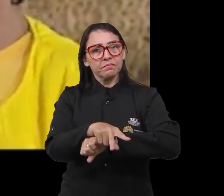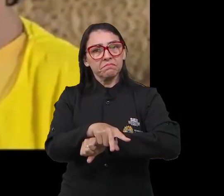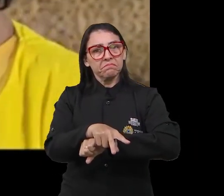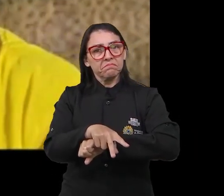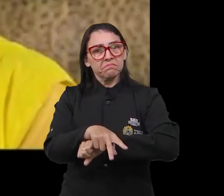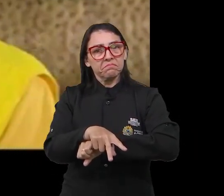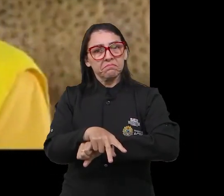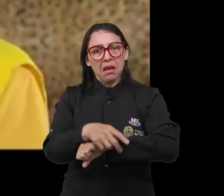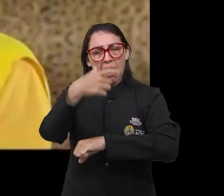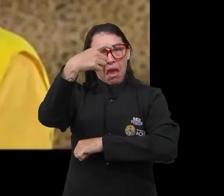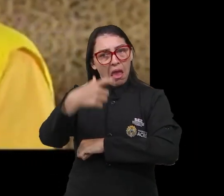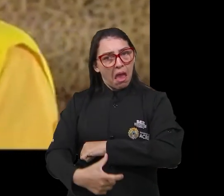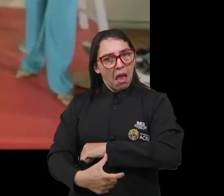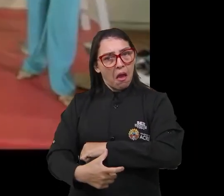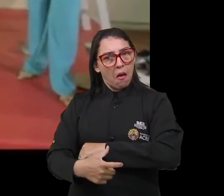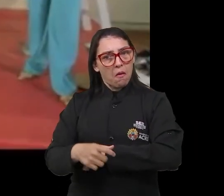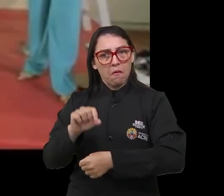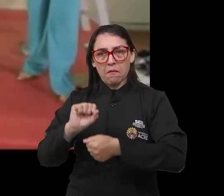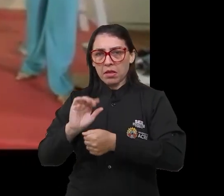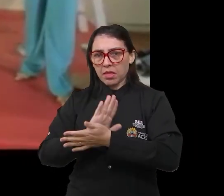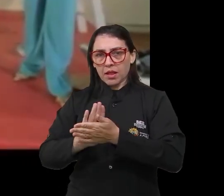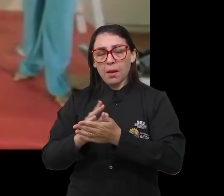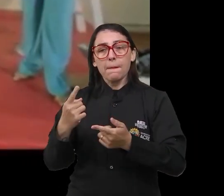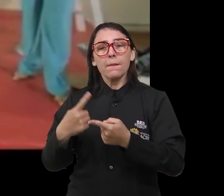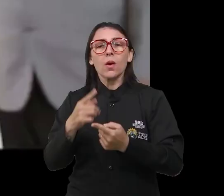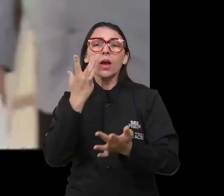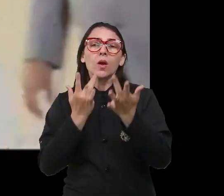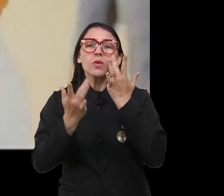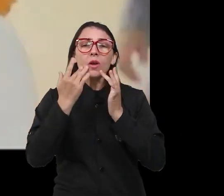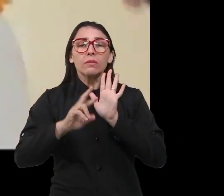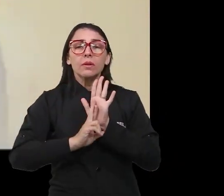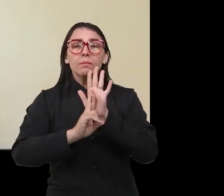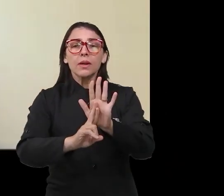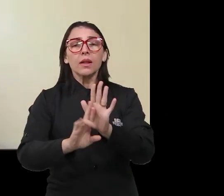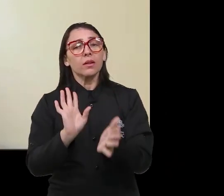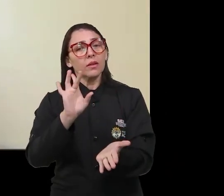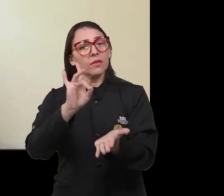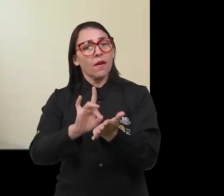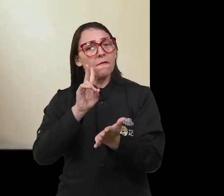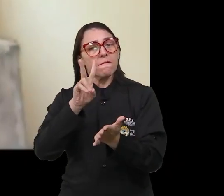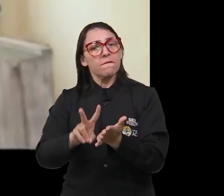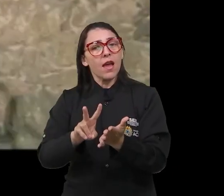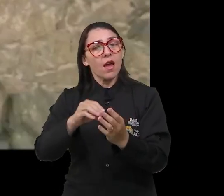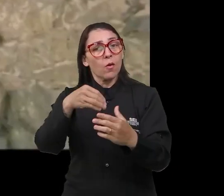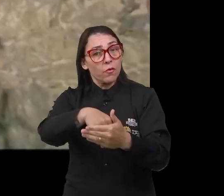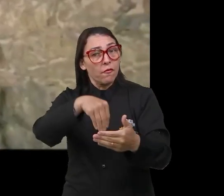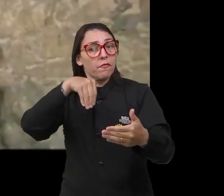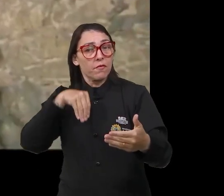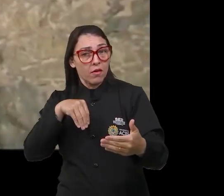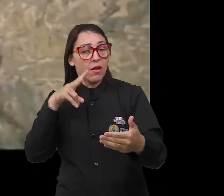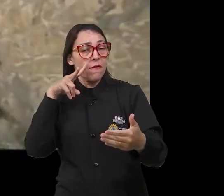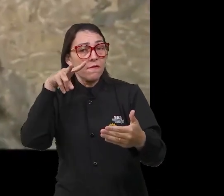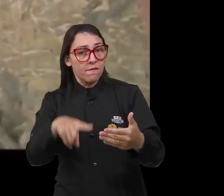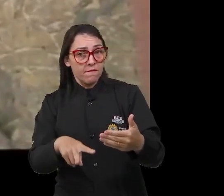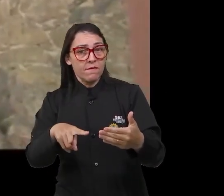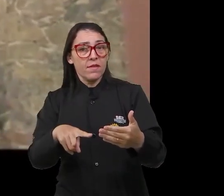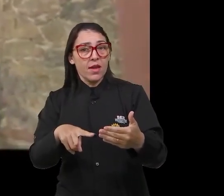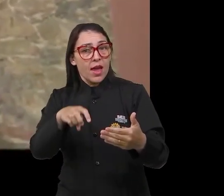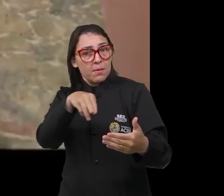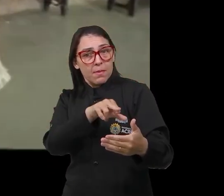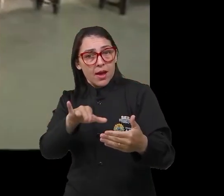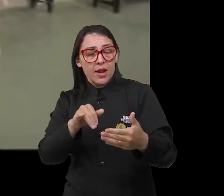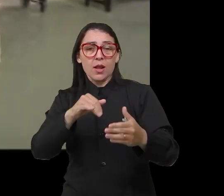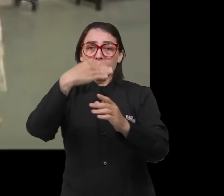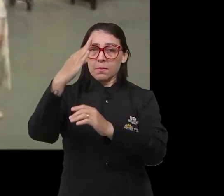Eu não sou inválido. Porque o teatro, quando a gente representa a nossa realidade, a gente vê ela de fora, né? Então, quando a gente vê as Marias do Brasil, por